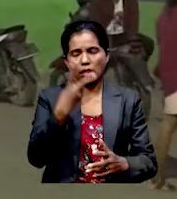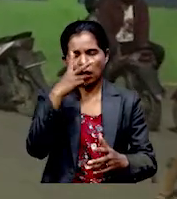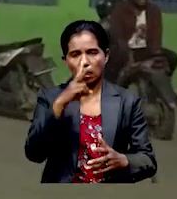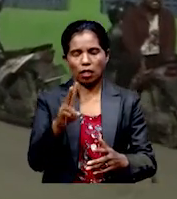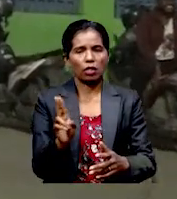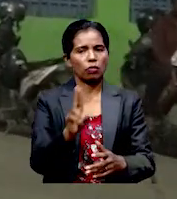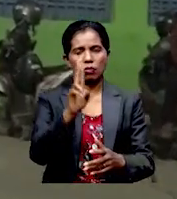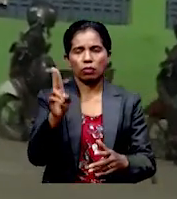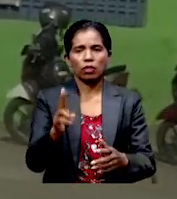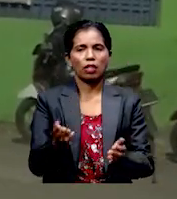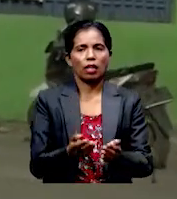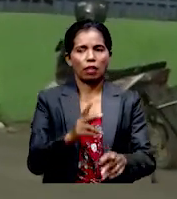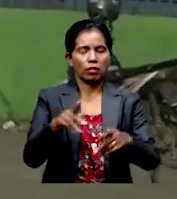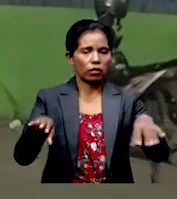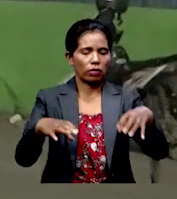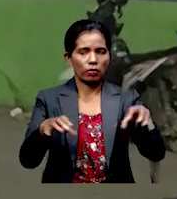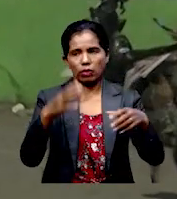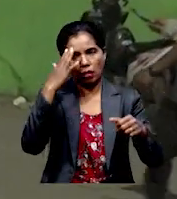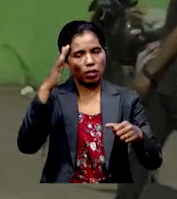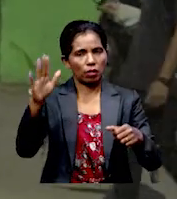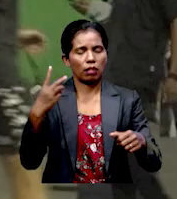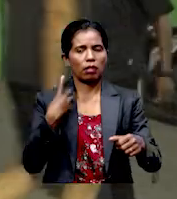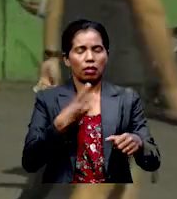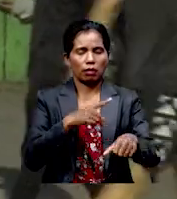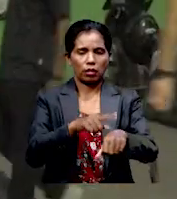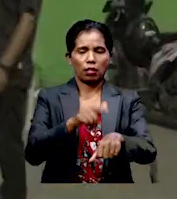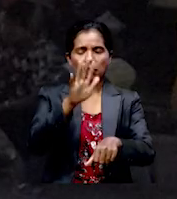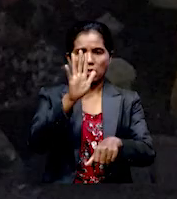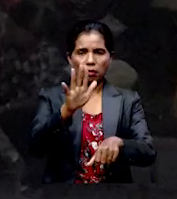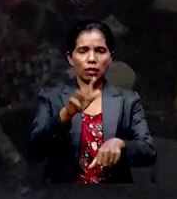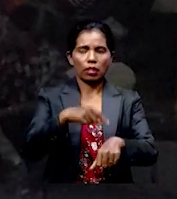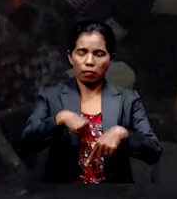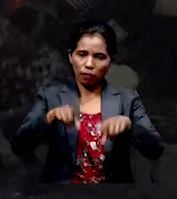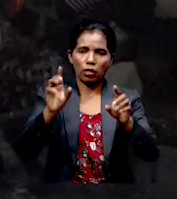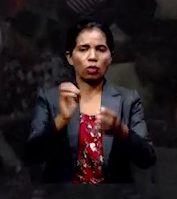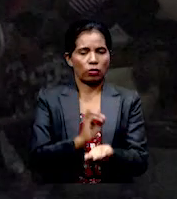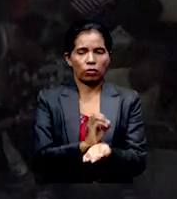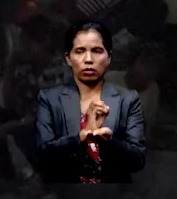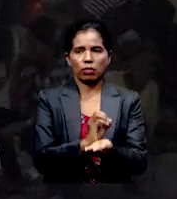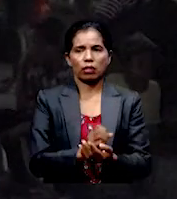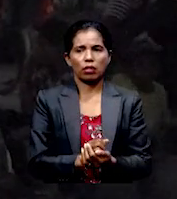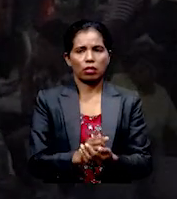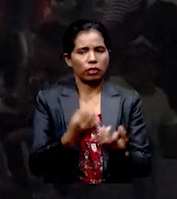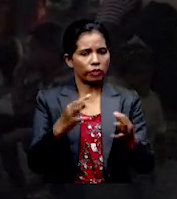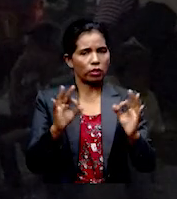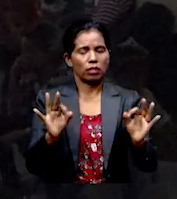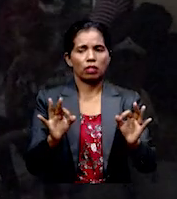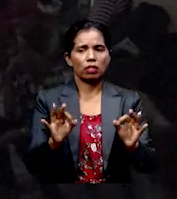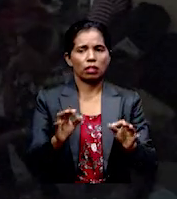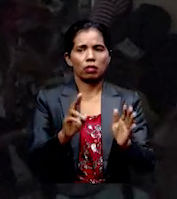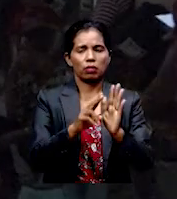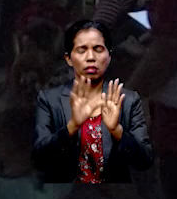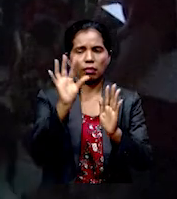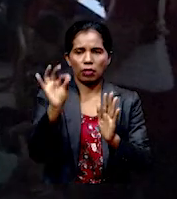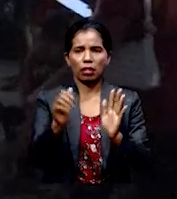staun la hatene. Ah, ami so tiket ne den 5 oros ten saran ko sine ba ekus. Liti 5 oros mas la ran a presenta